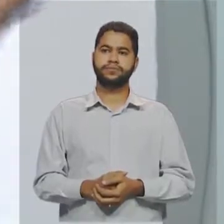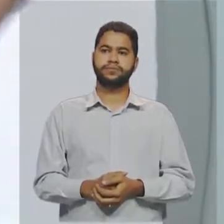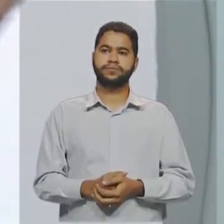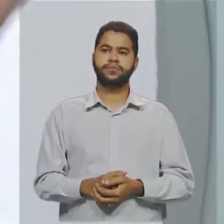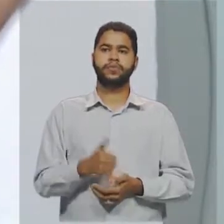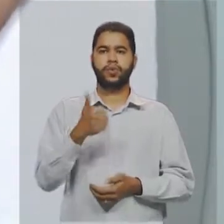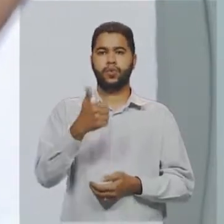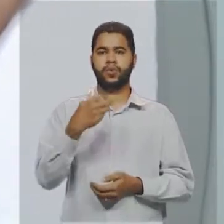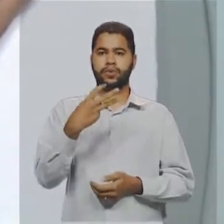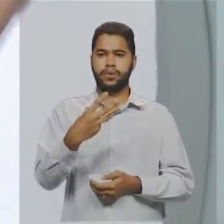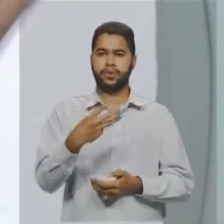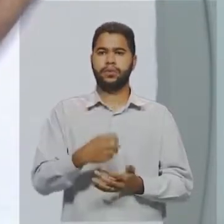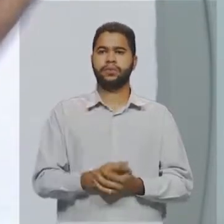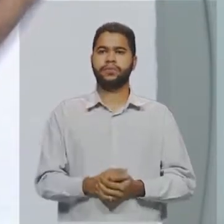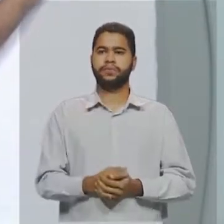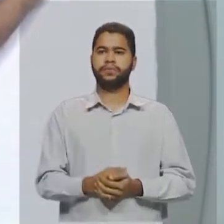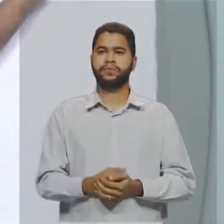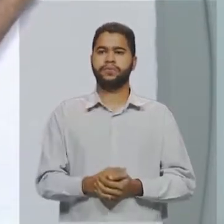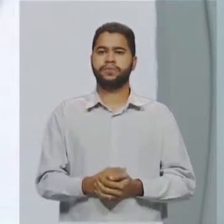O 13.